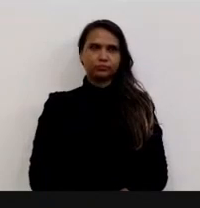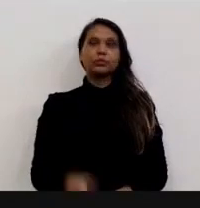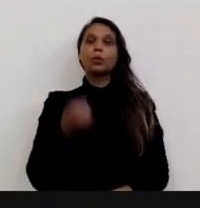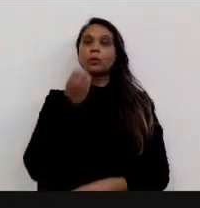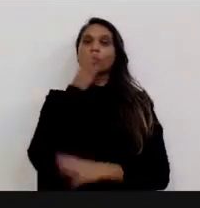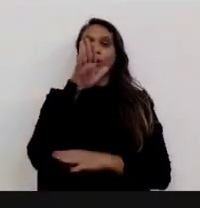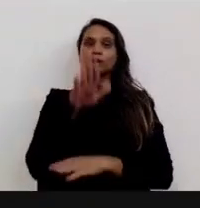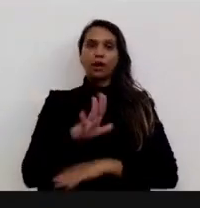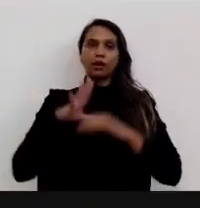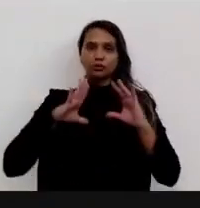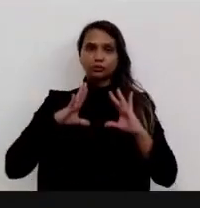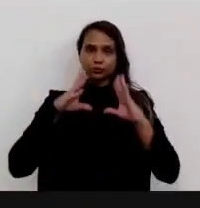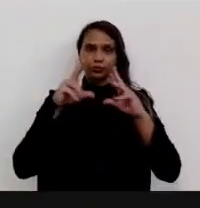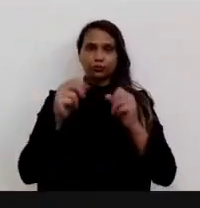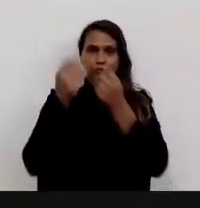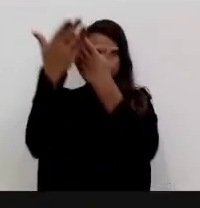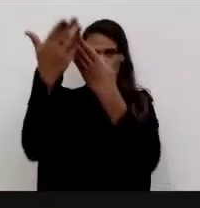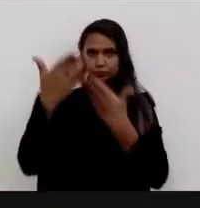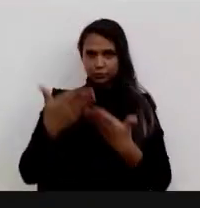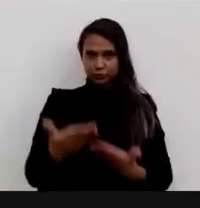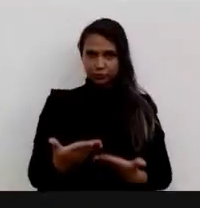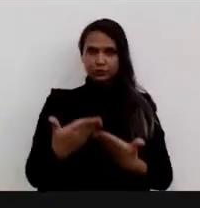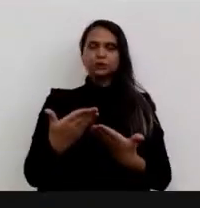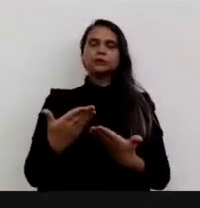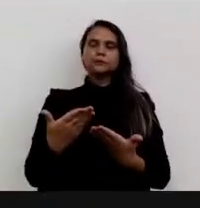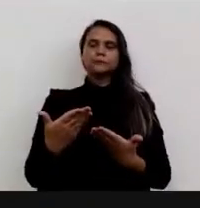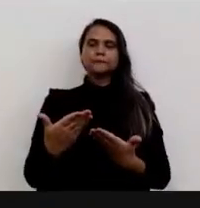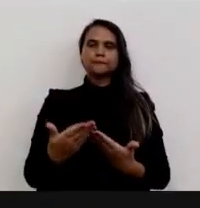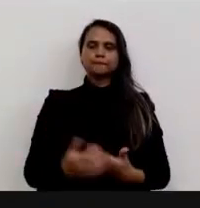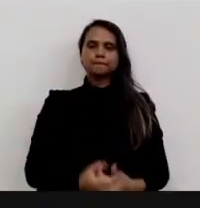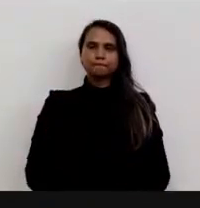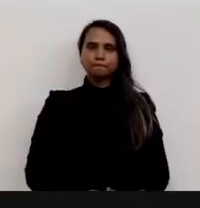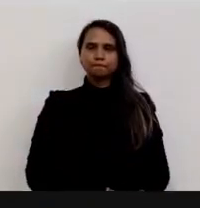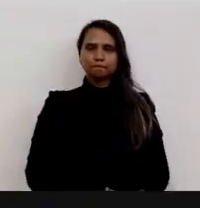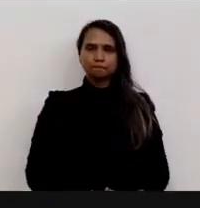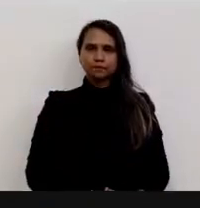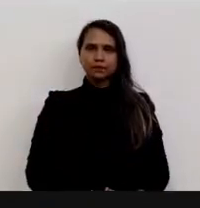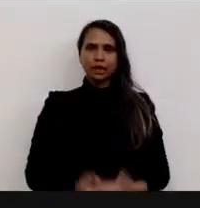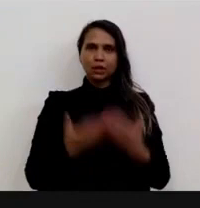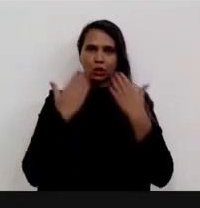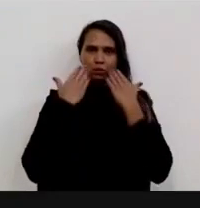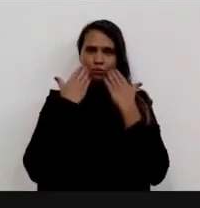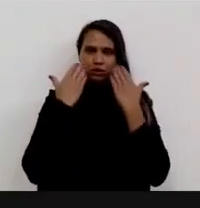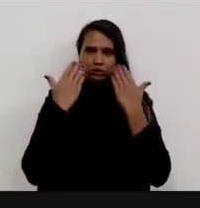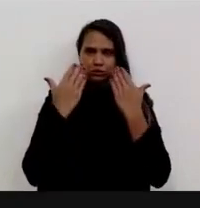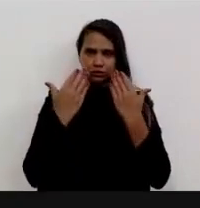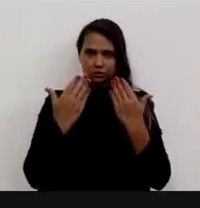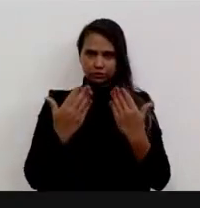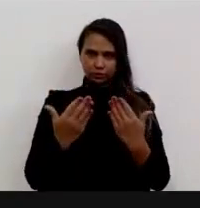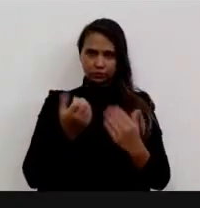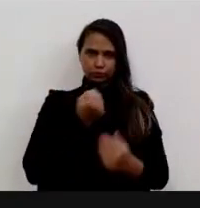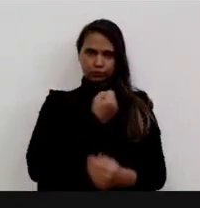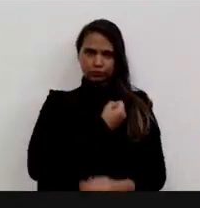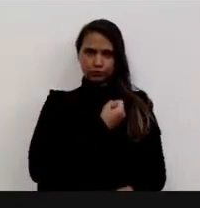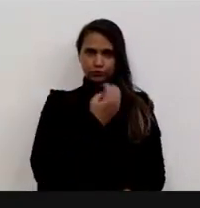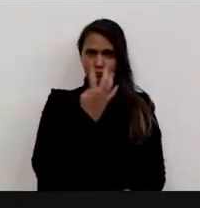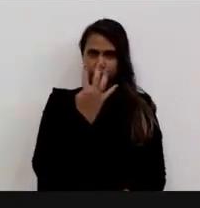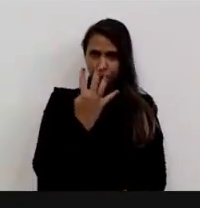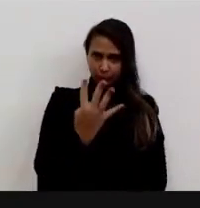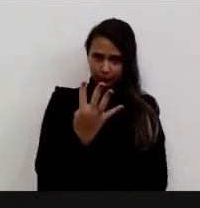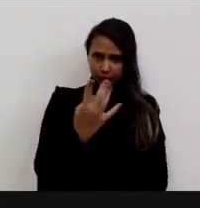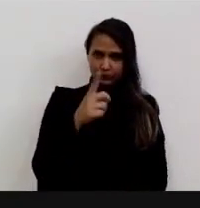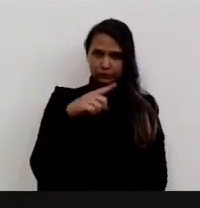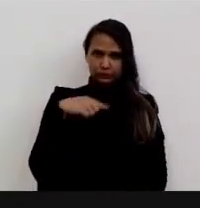Então, boa tarde a todos, sejam bem-vindos e bem-vindas à sessão de apresentação de trabalhos número 4